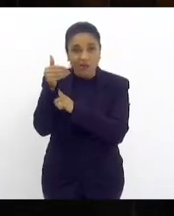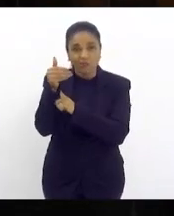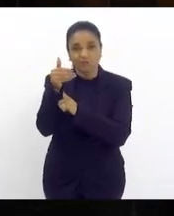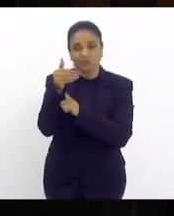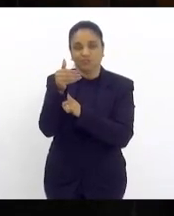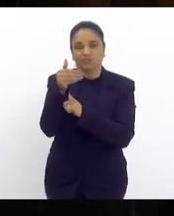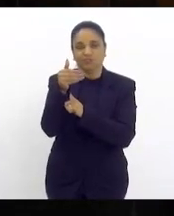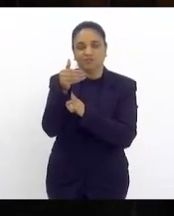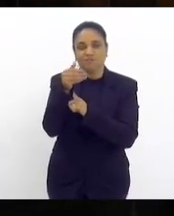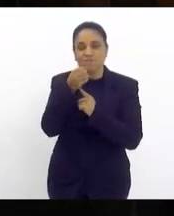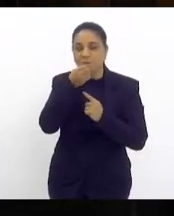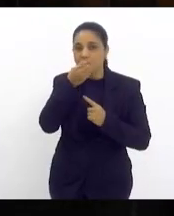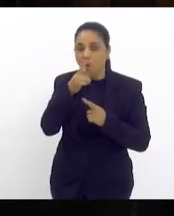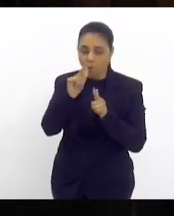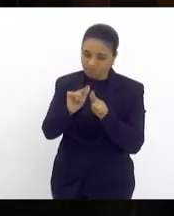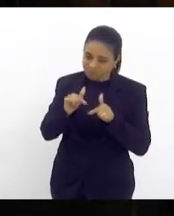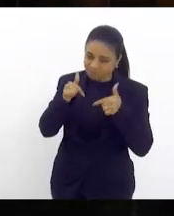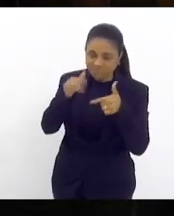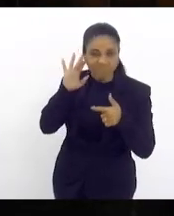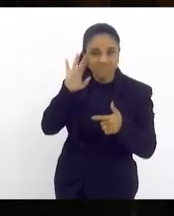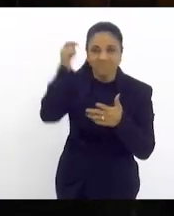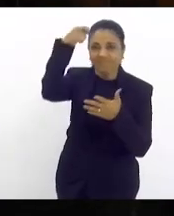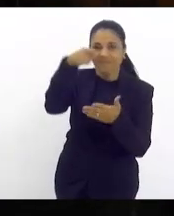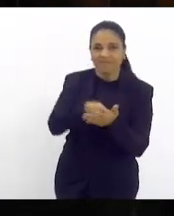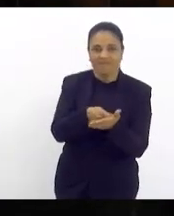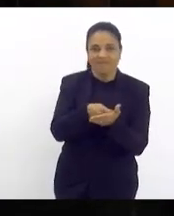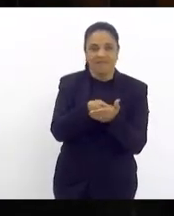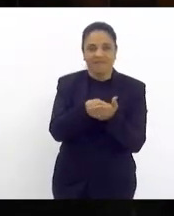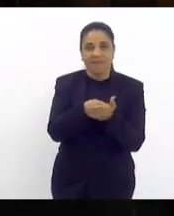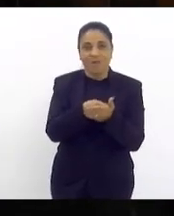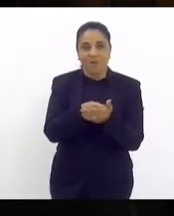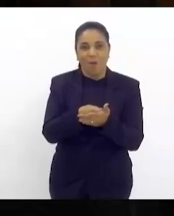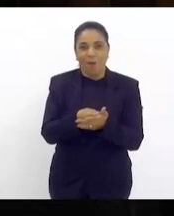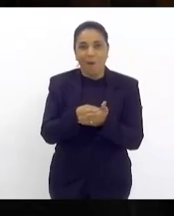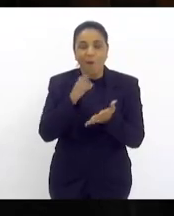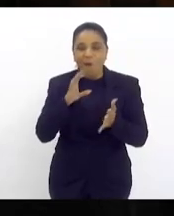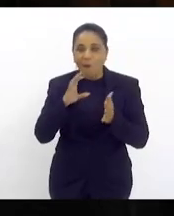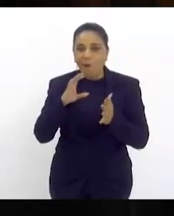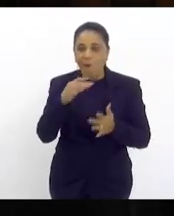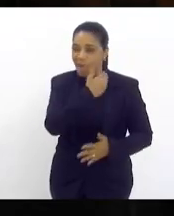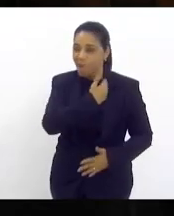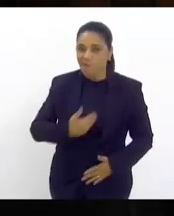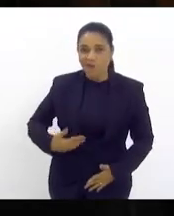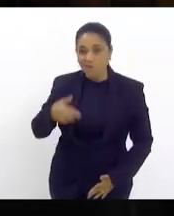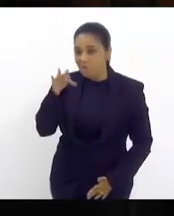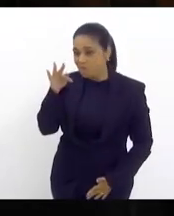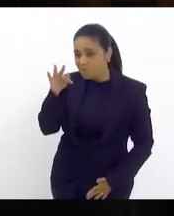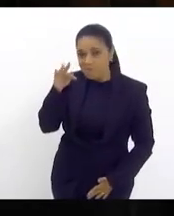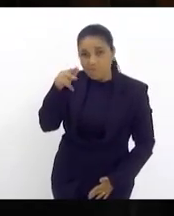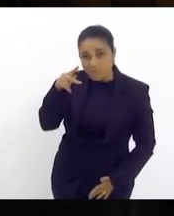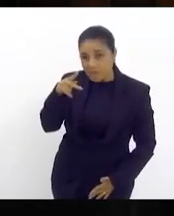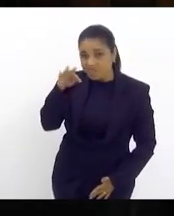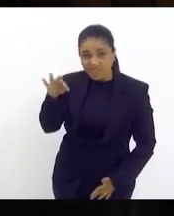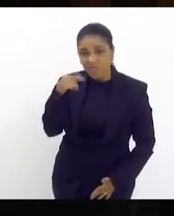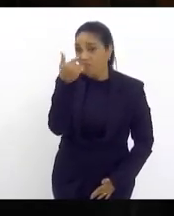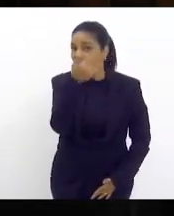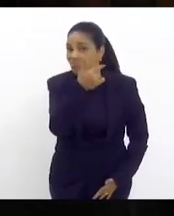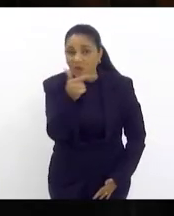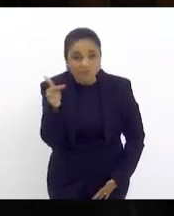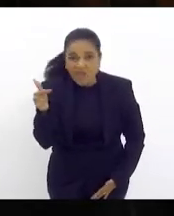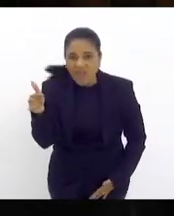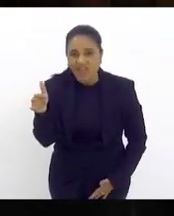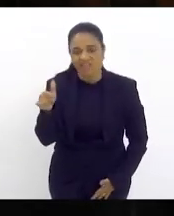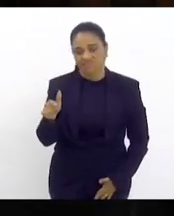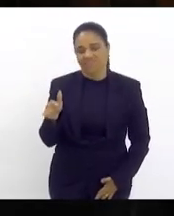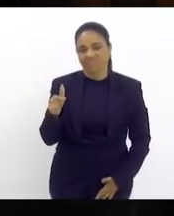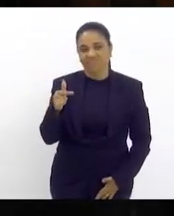boas tomadas de decisão coisa que o governo PT não tem não tem não terá então tá